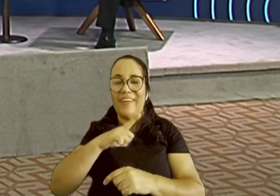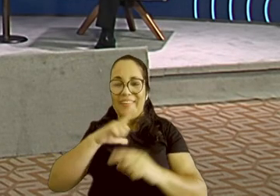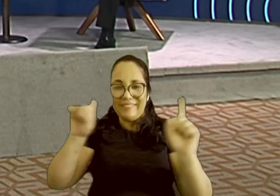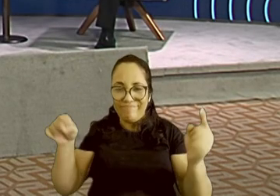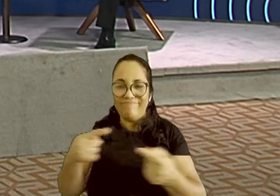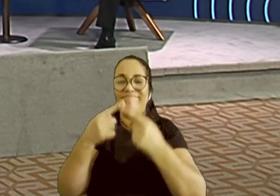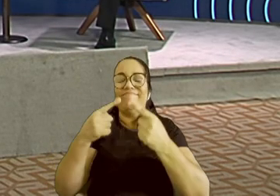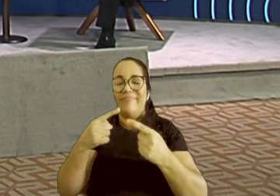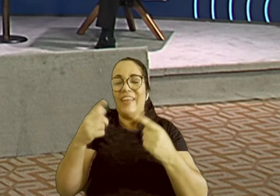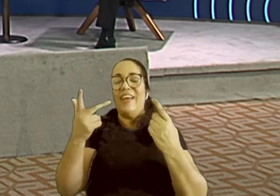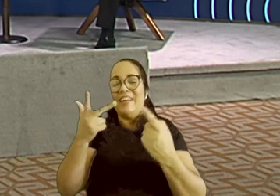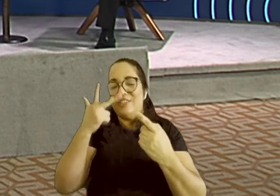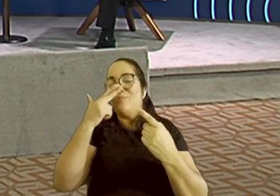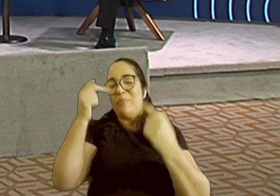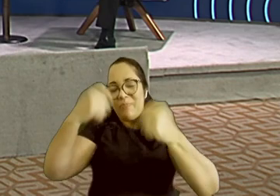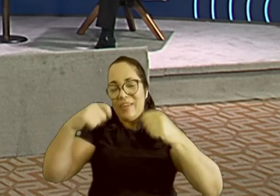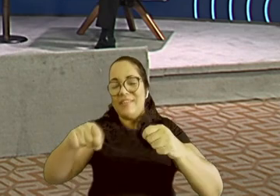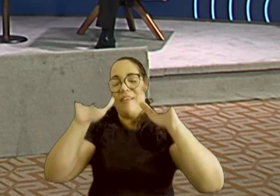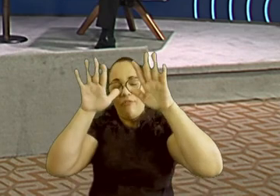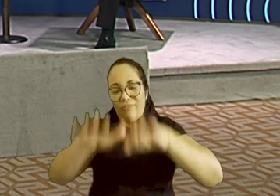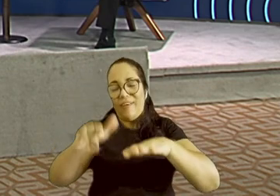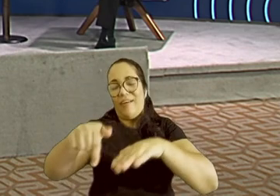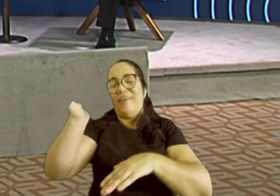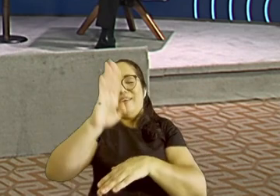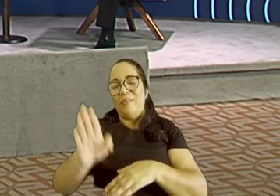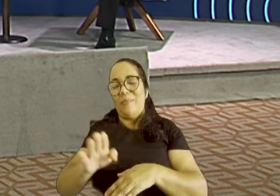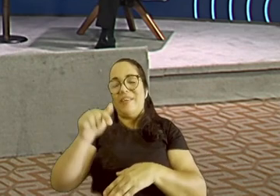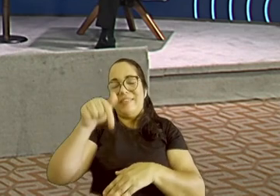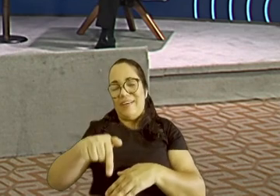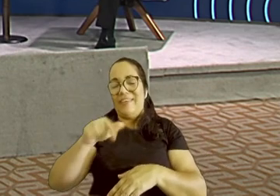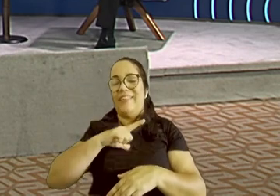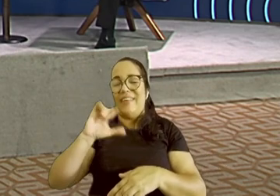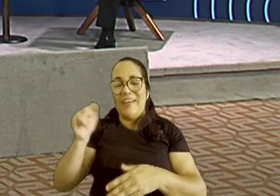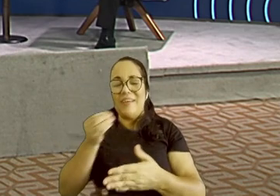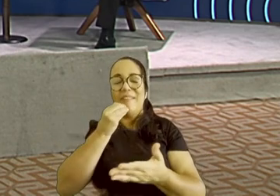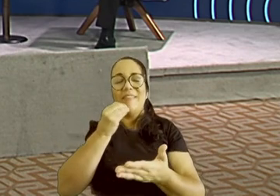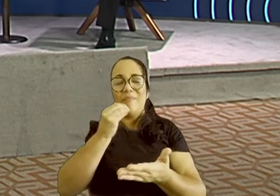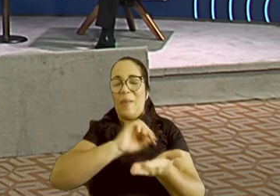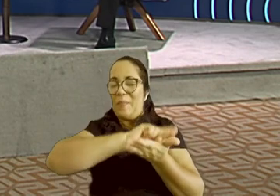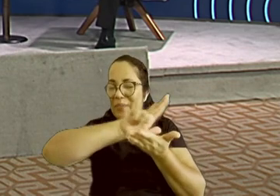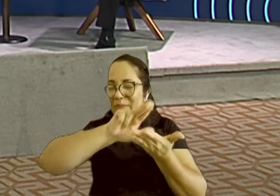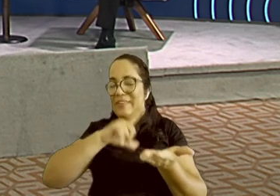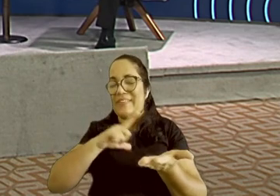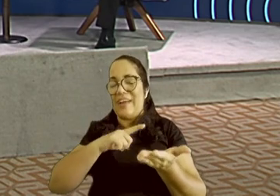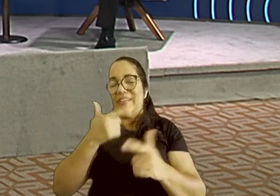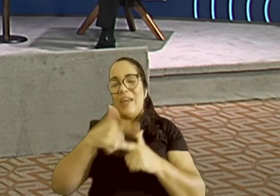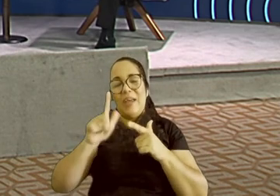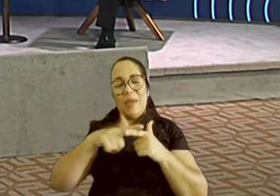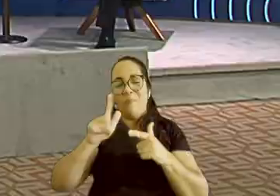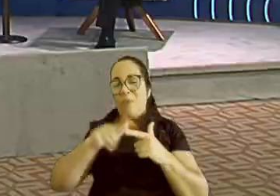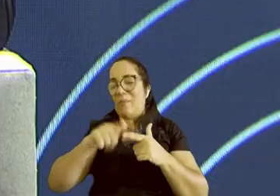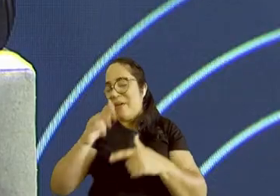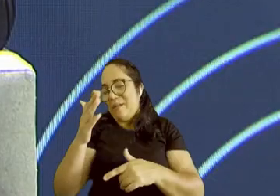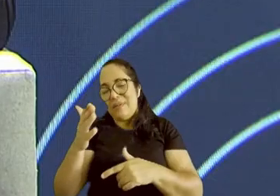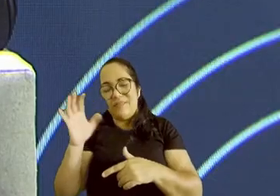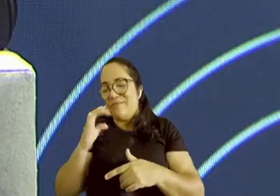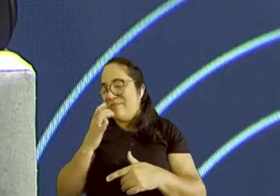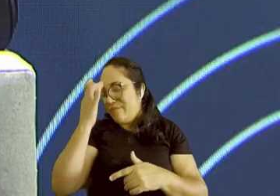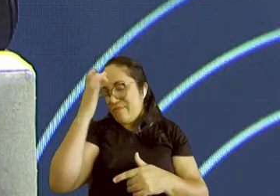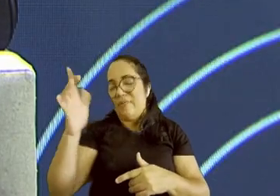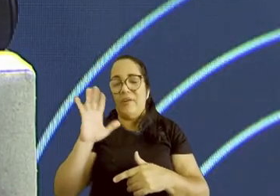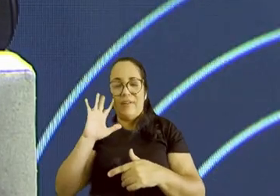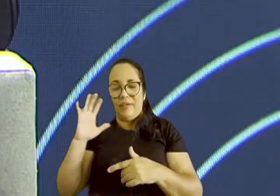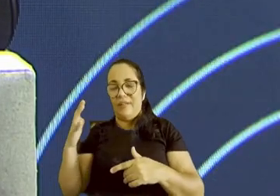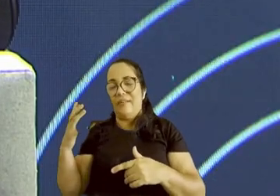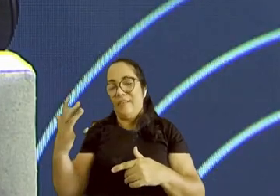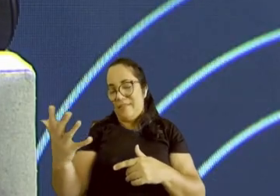para dentro de casa que realmente a quantidade de problemas e de mercado que a gente tem aqui é realmente super abundante aí e muita oportunidade